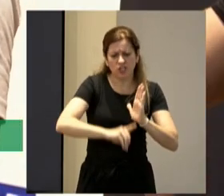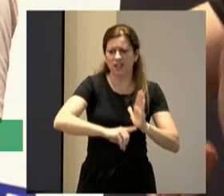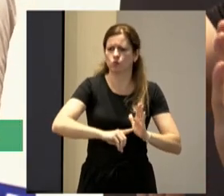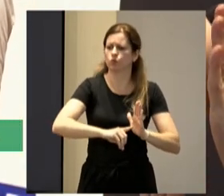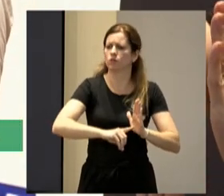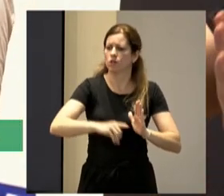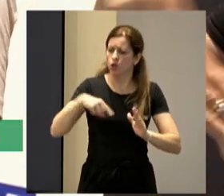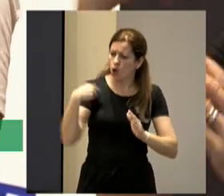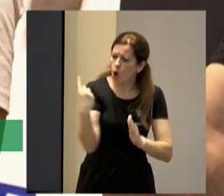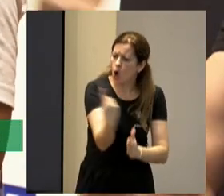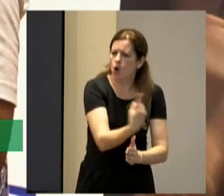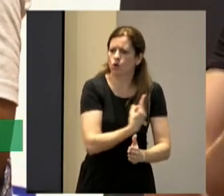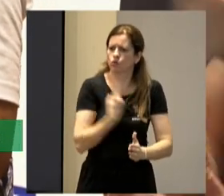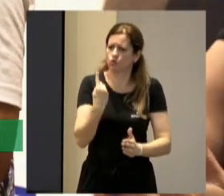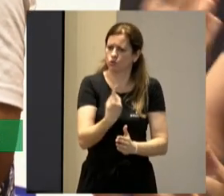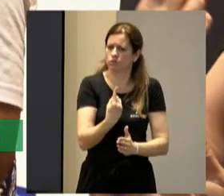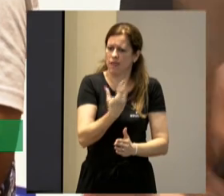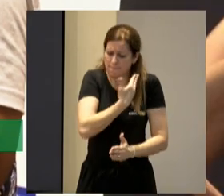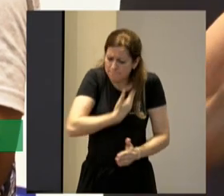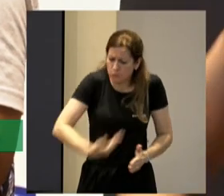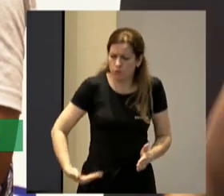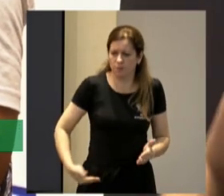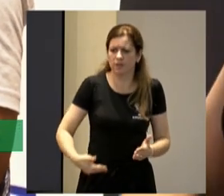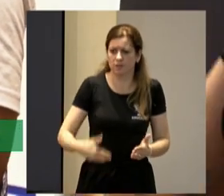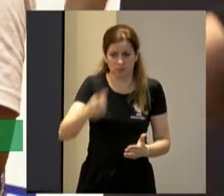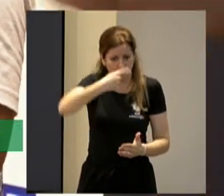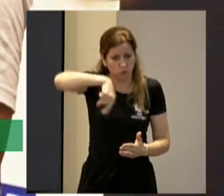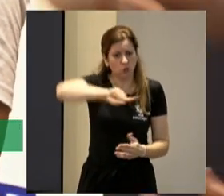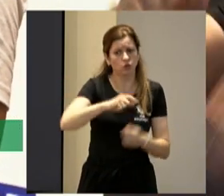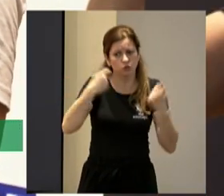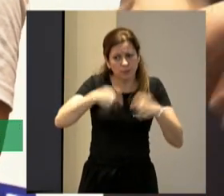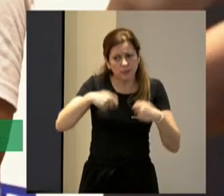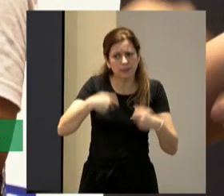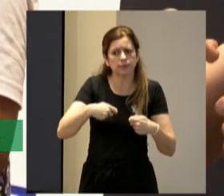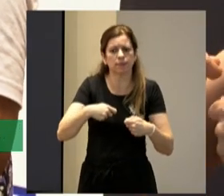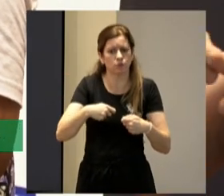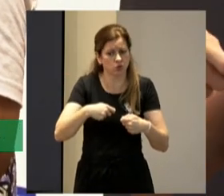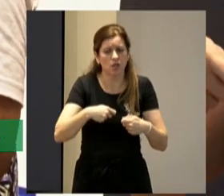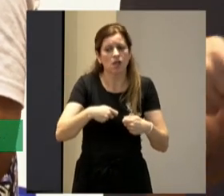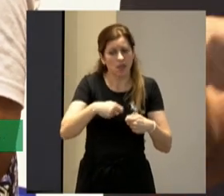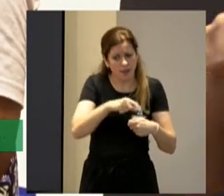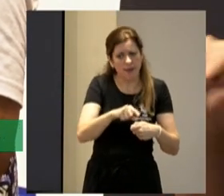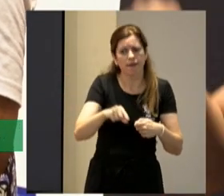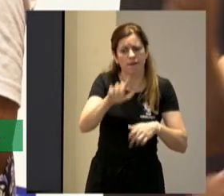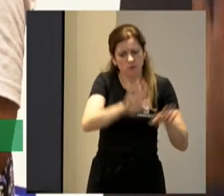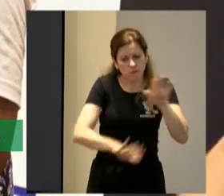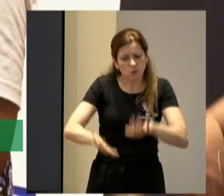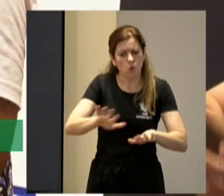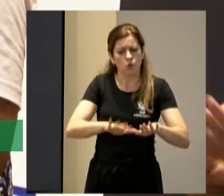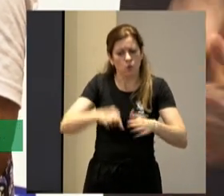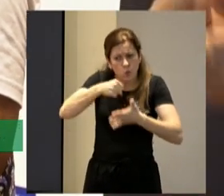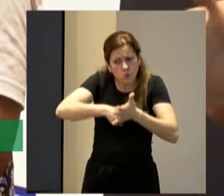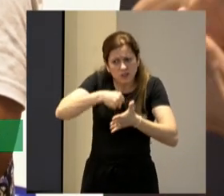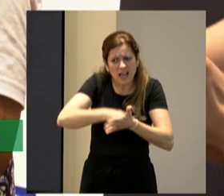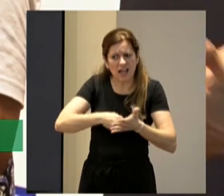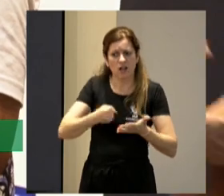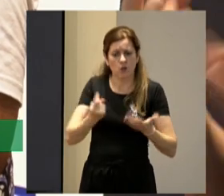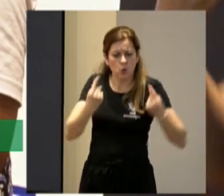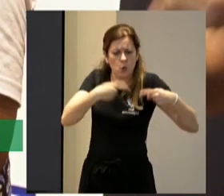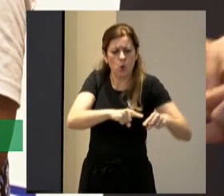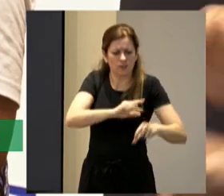deve ser vigiada e acompanhada pela sociedade civil. Não aceitaremos comportamentos extremistas,